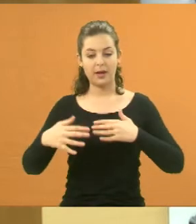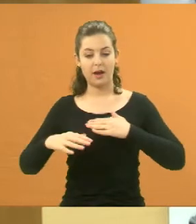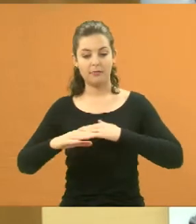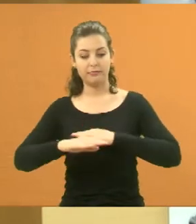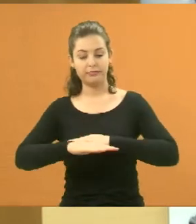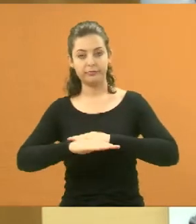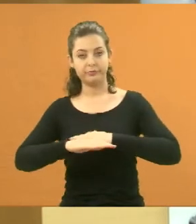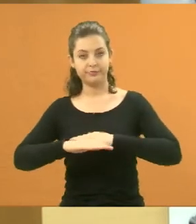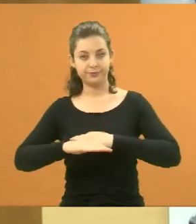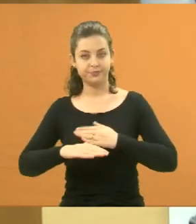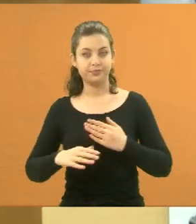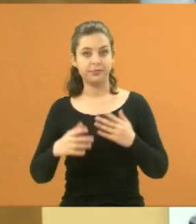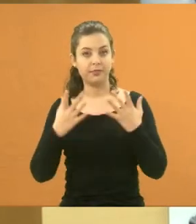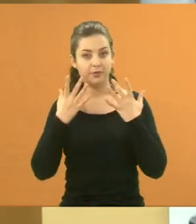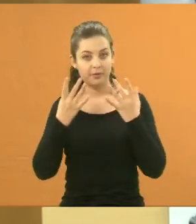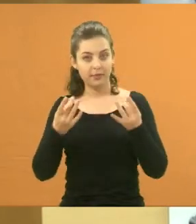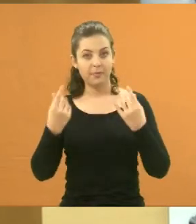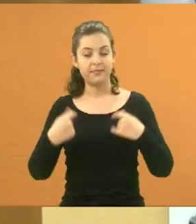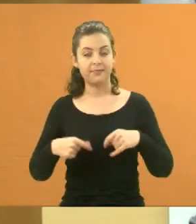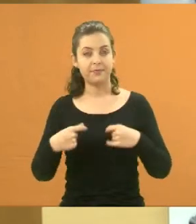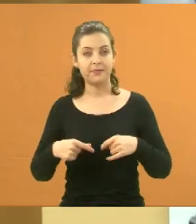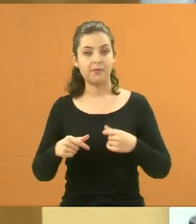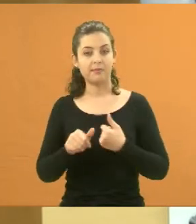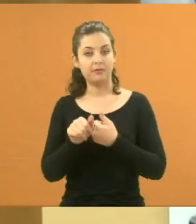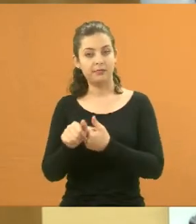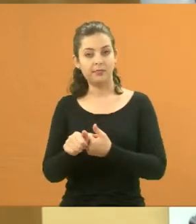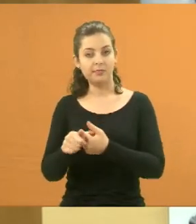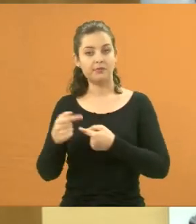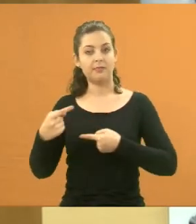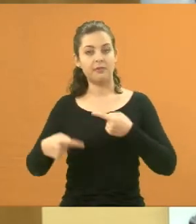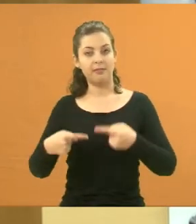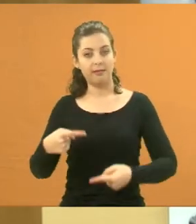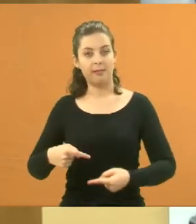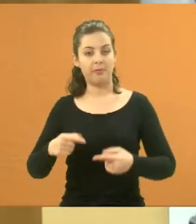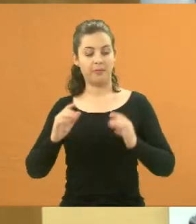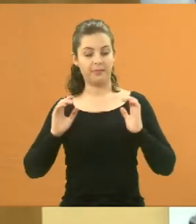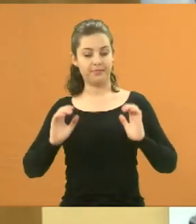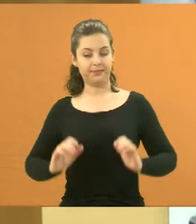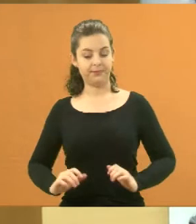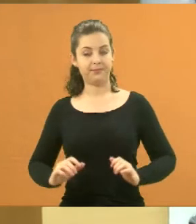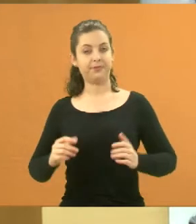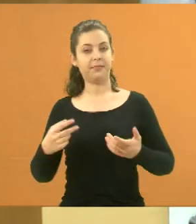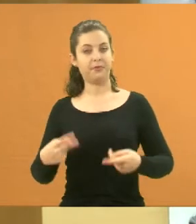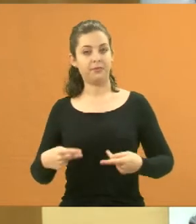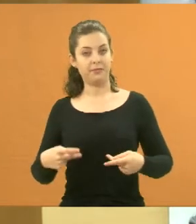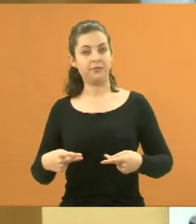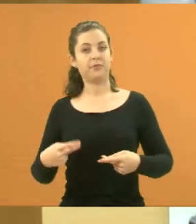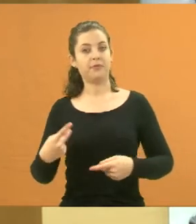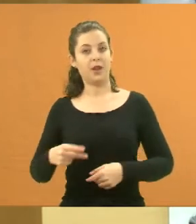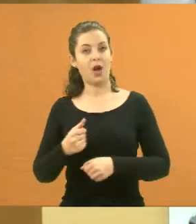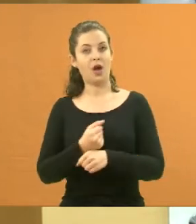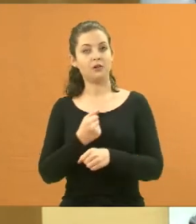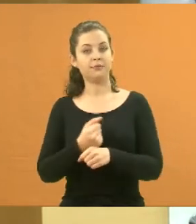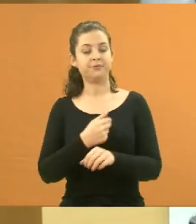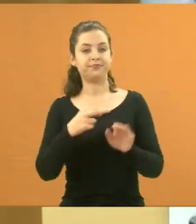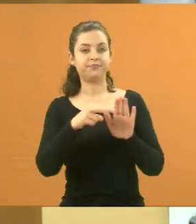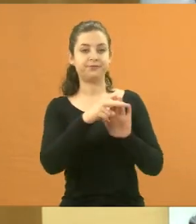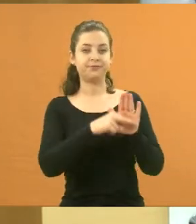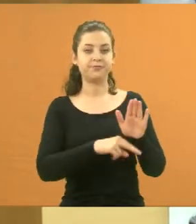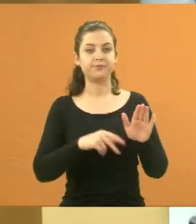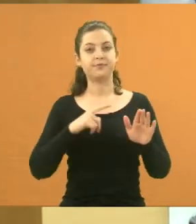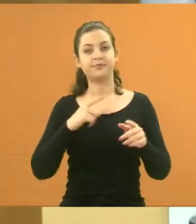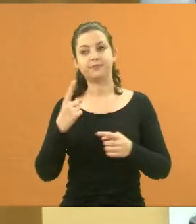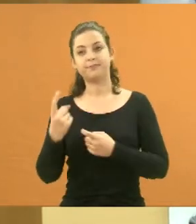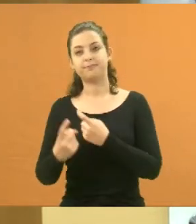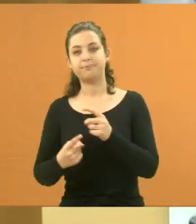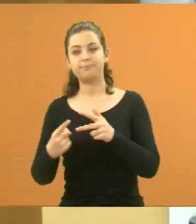que já nos atentar e acompanhar a discussão do Código de Postura, que também, assim como o Código de Obras, tem algumas